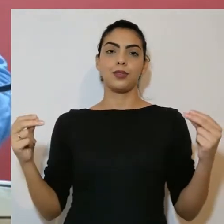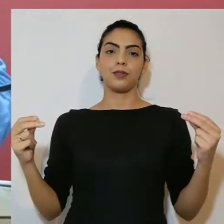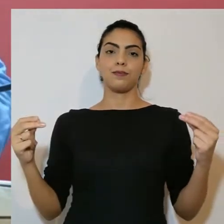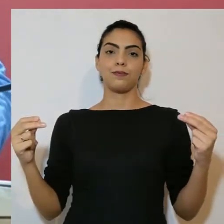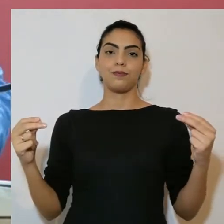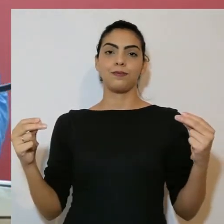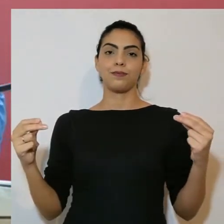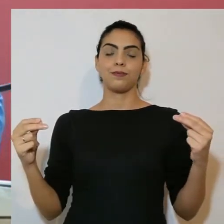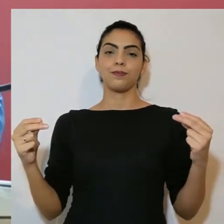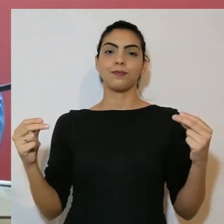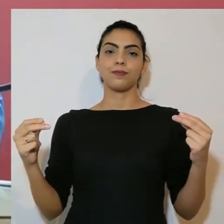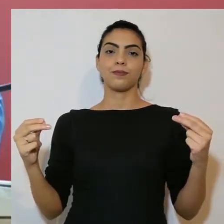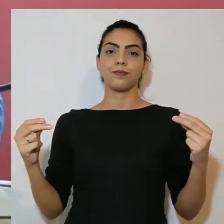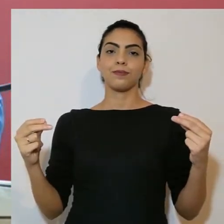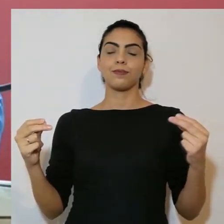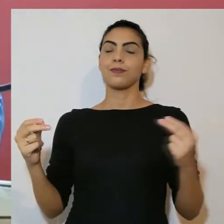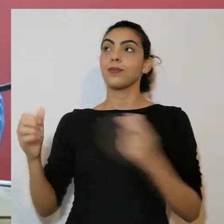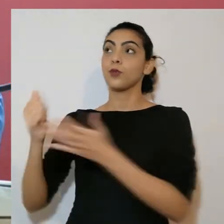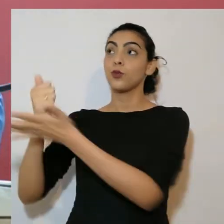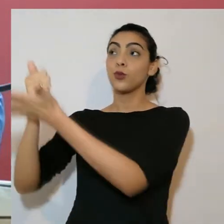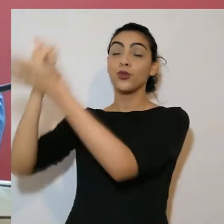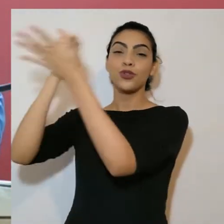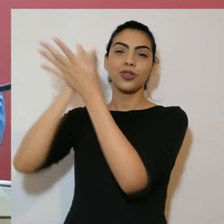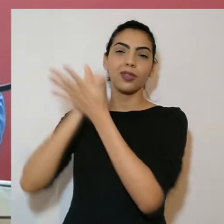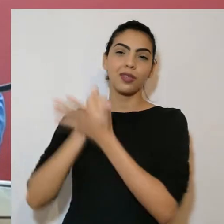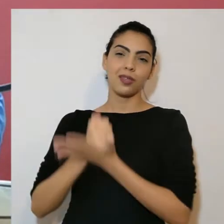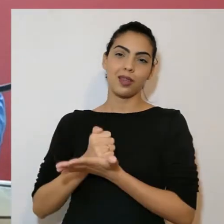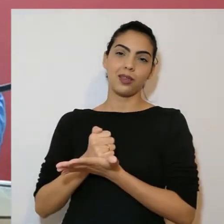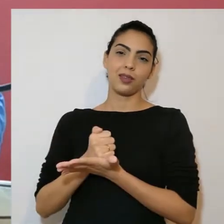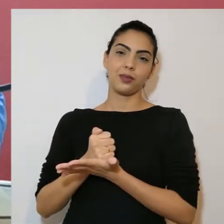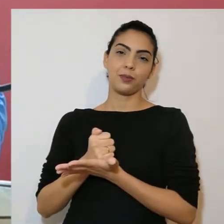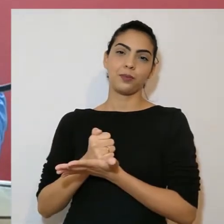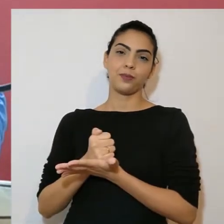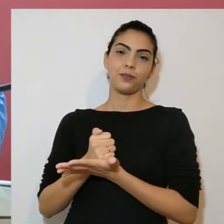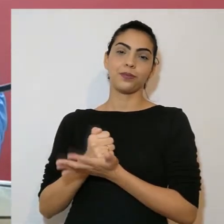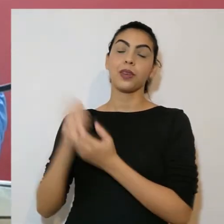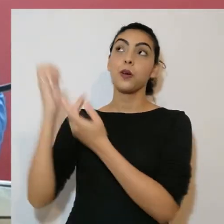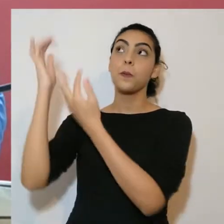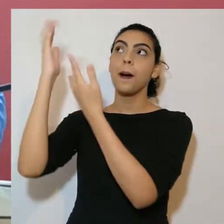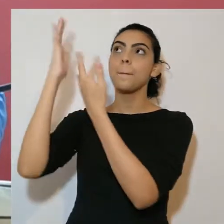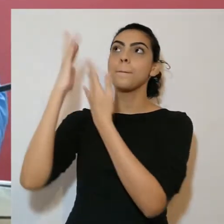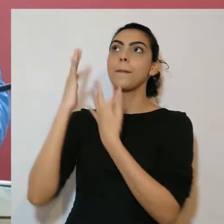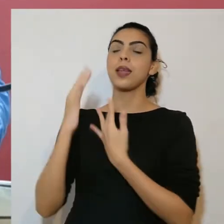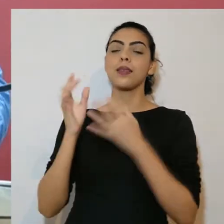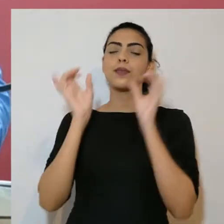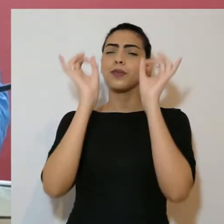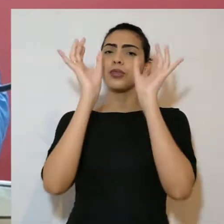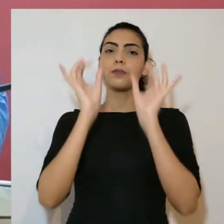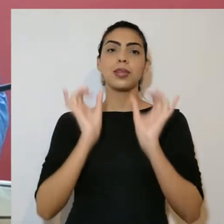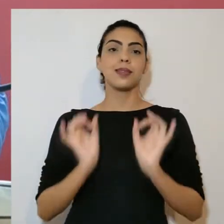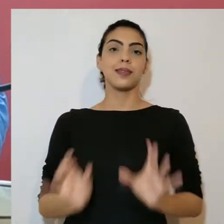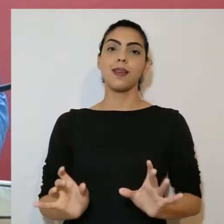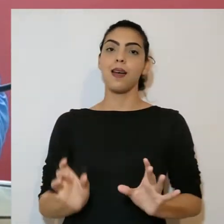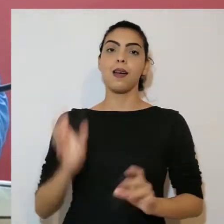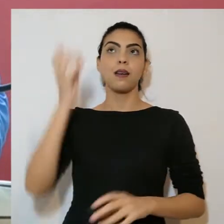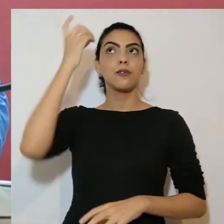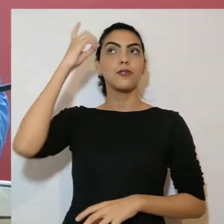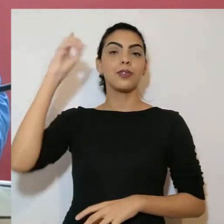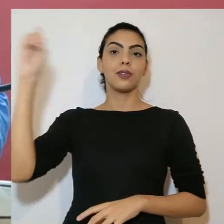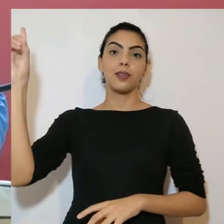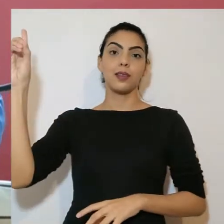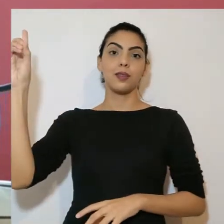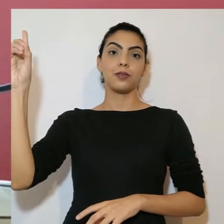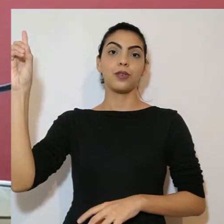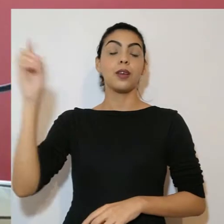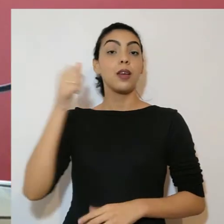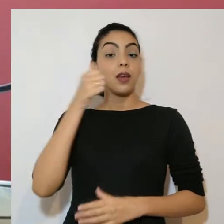um presente na sua ação providencial. Ele diz que é um favor especial de